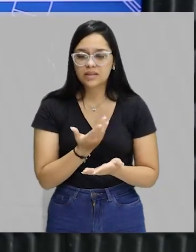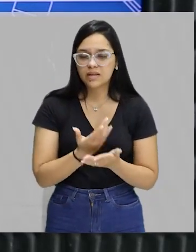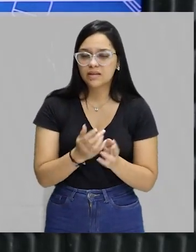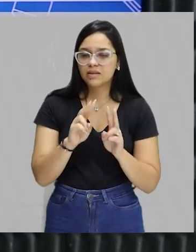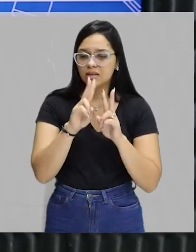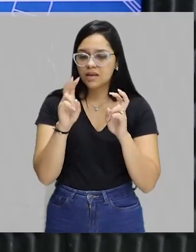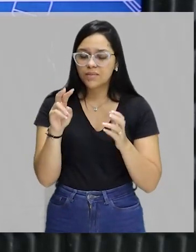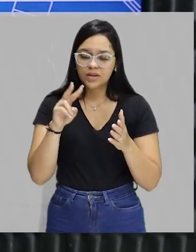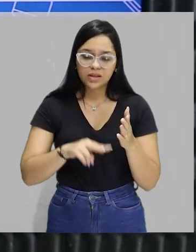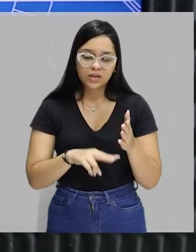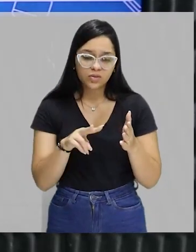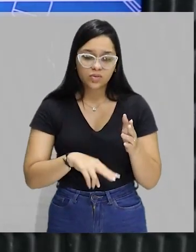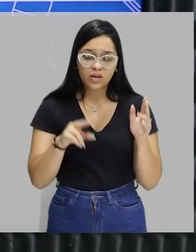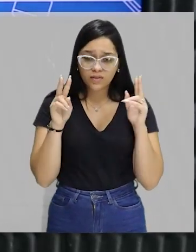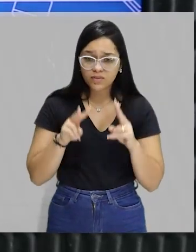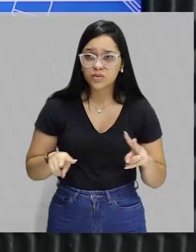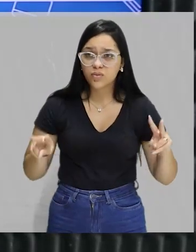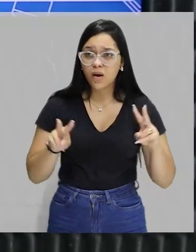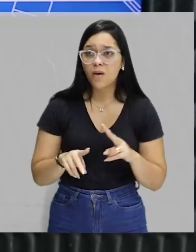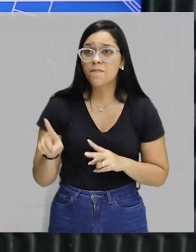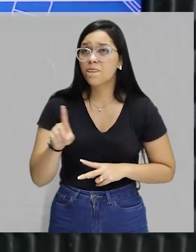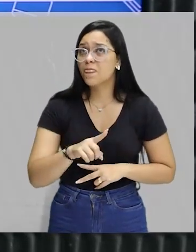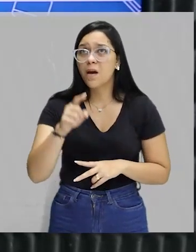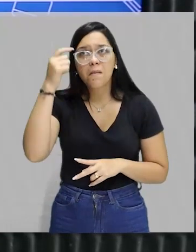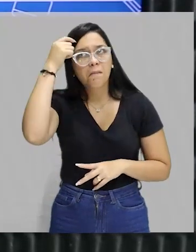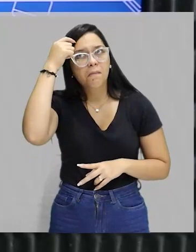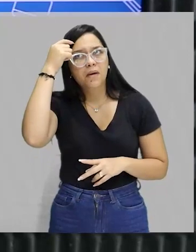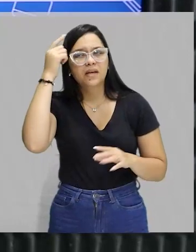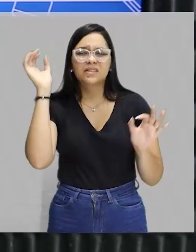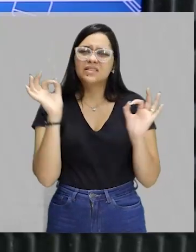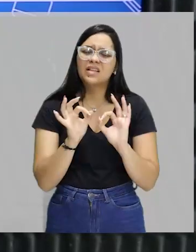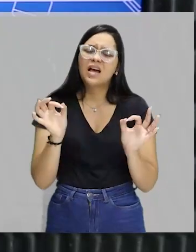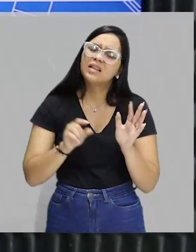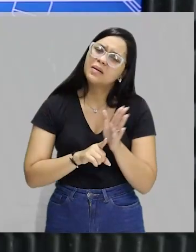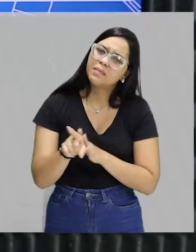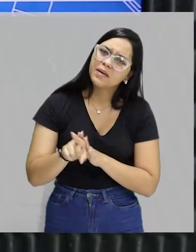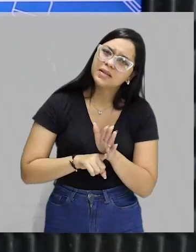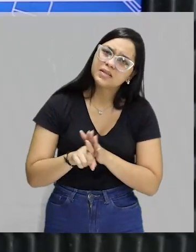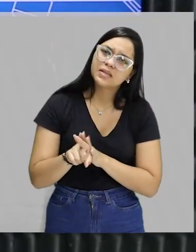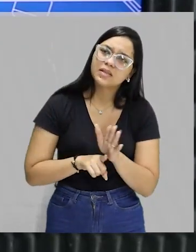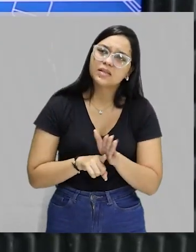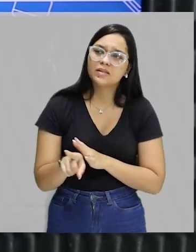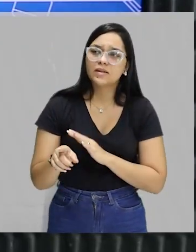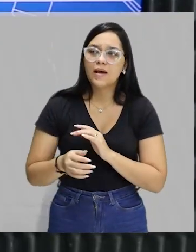sobre leitura visual. Não ache nada. Pesquise.